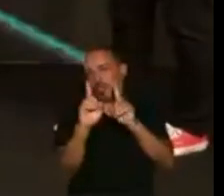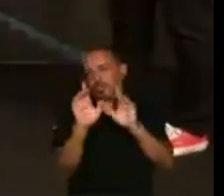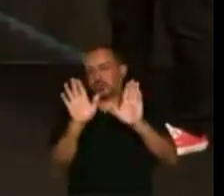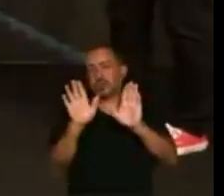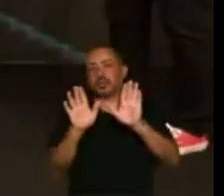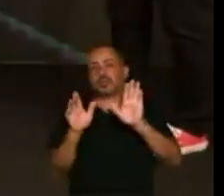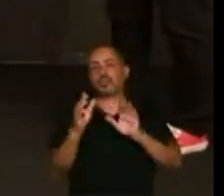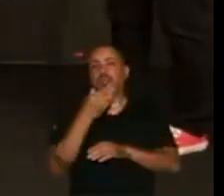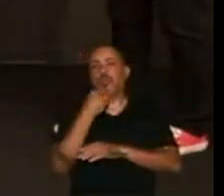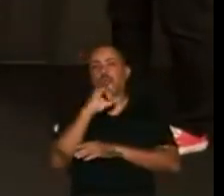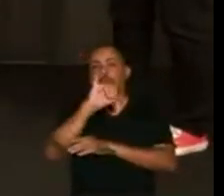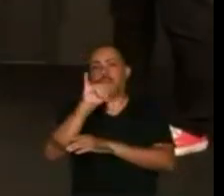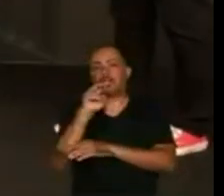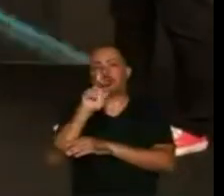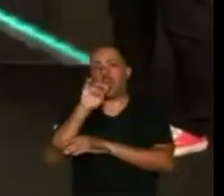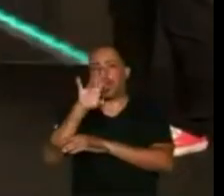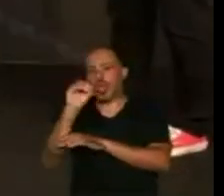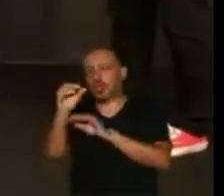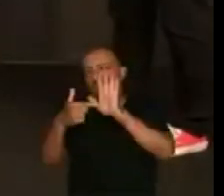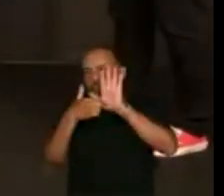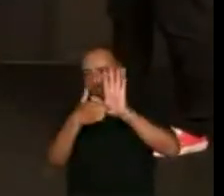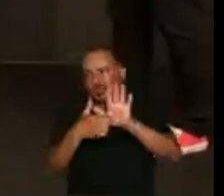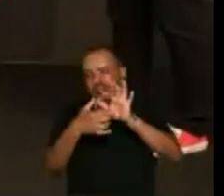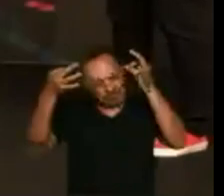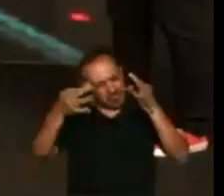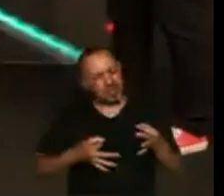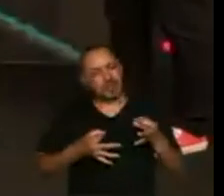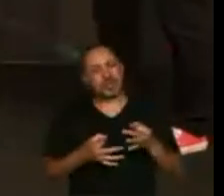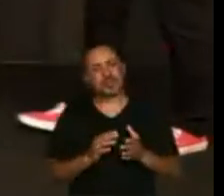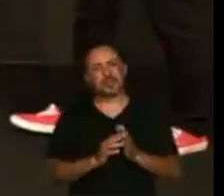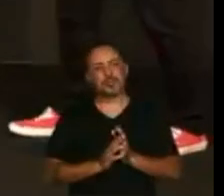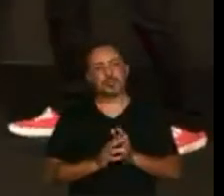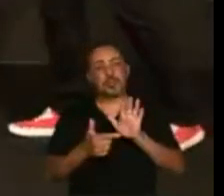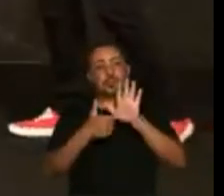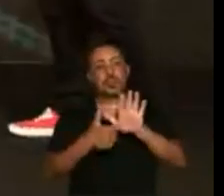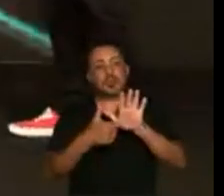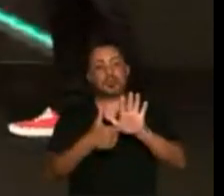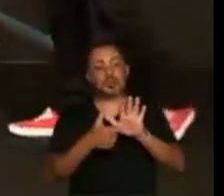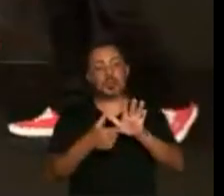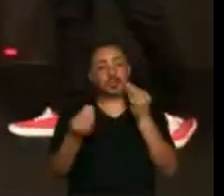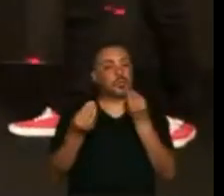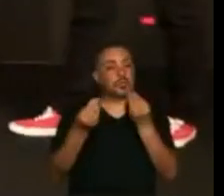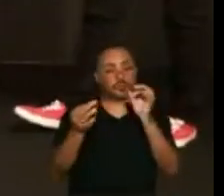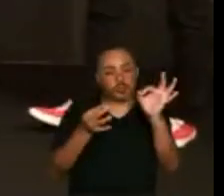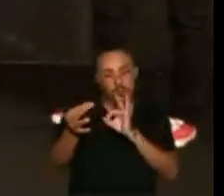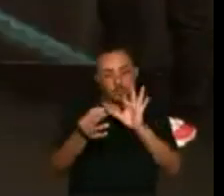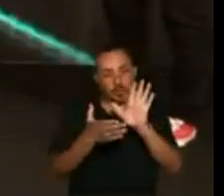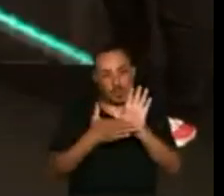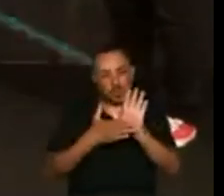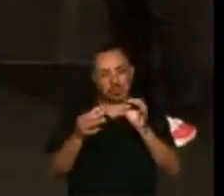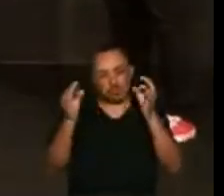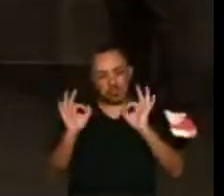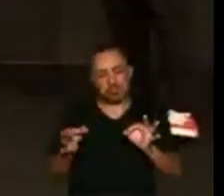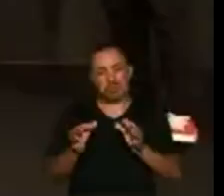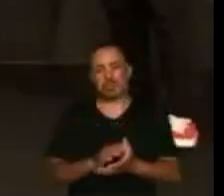fazer a apresentação, porque pô, o cara veio preparado, entendeu? Agora vamos deixar, né, o momento de mostrar como esse projeto é incrível para a galera que